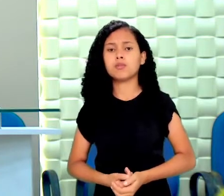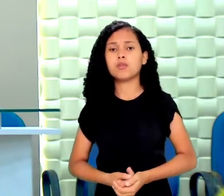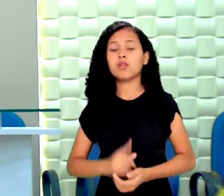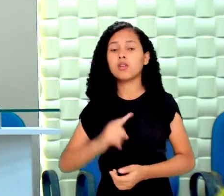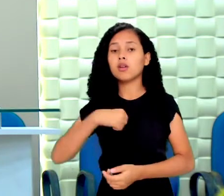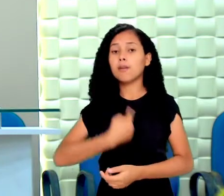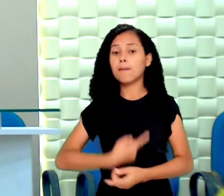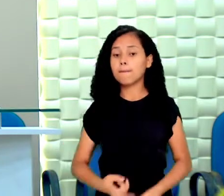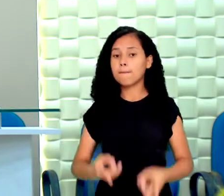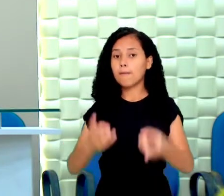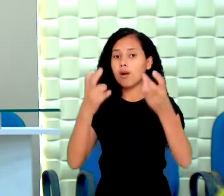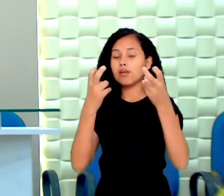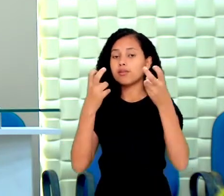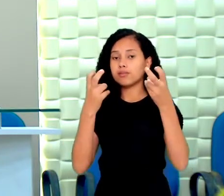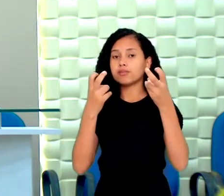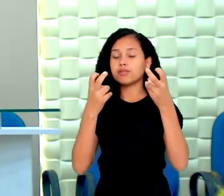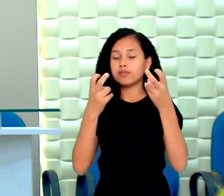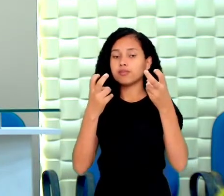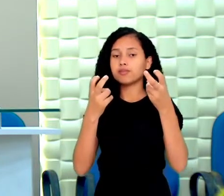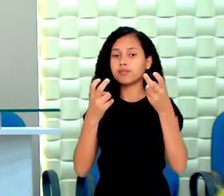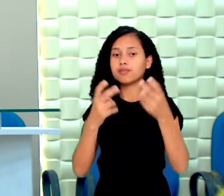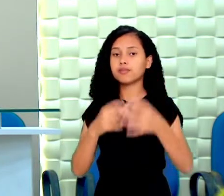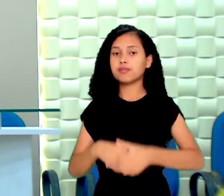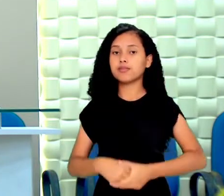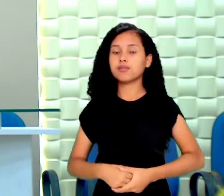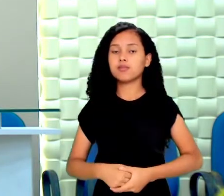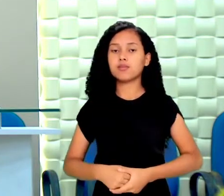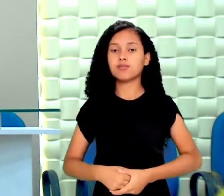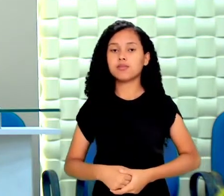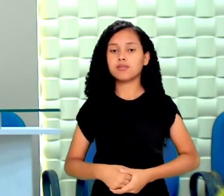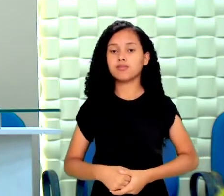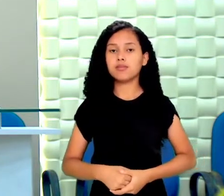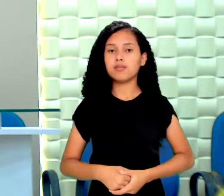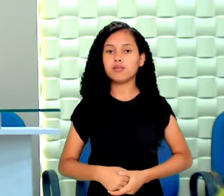Nós vamos ver isso exatamente.